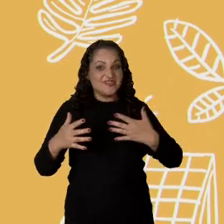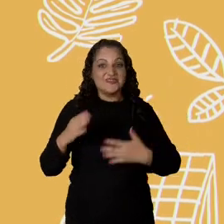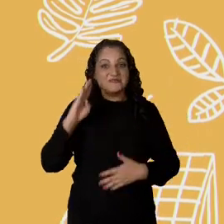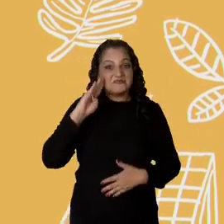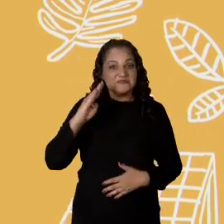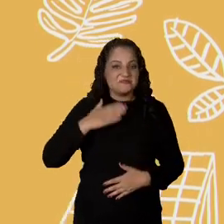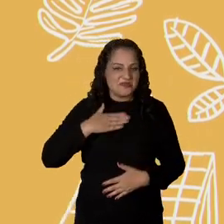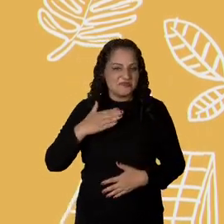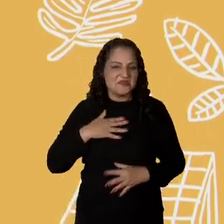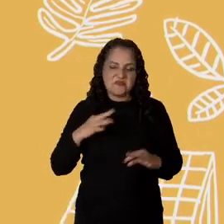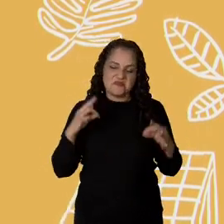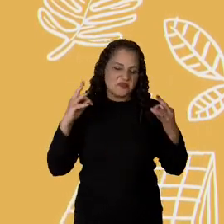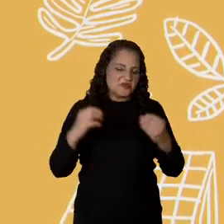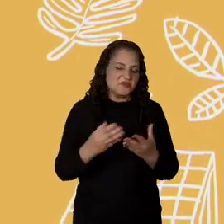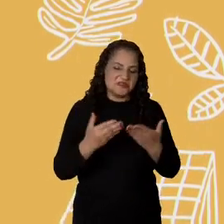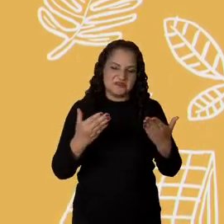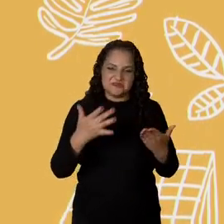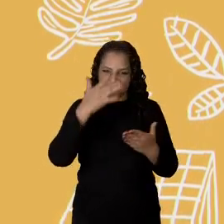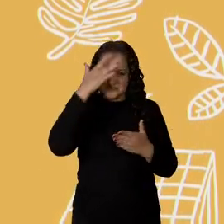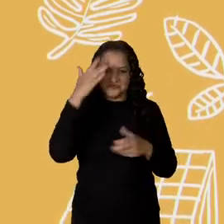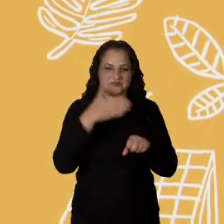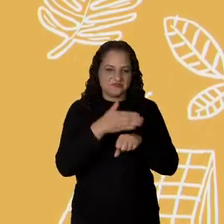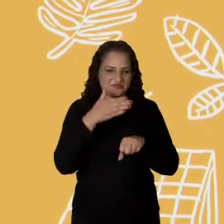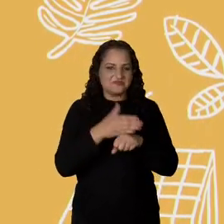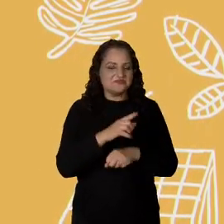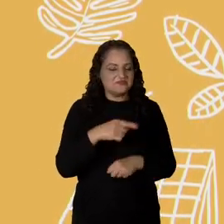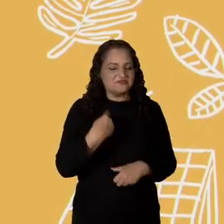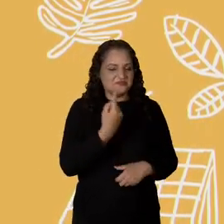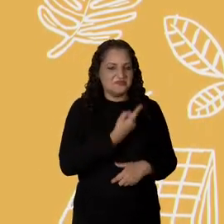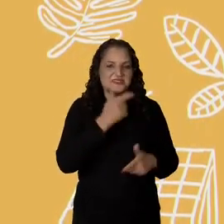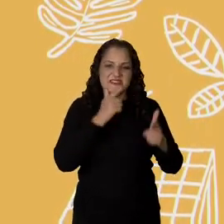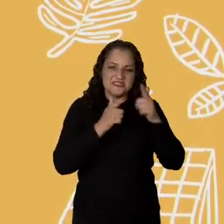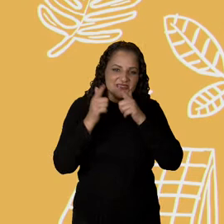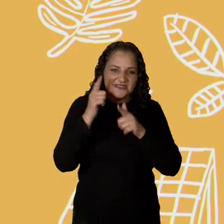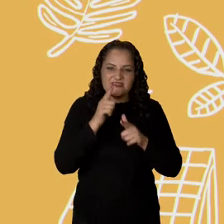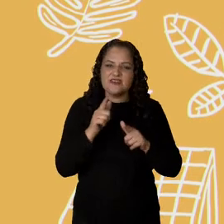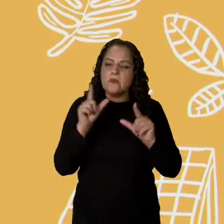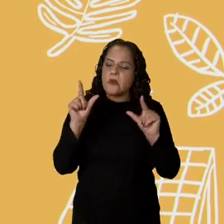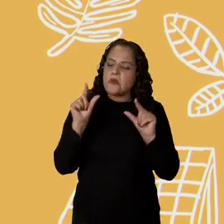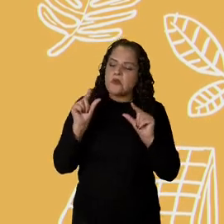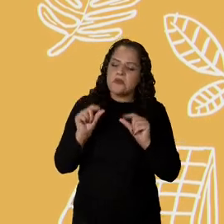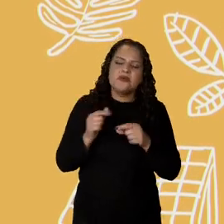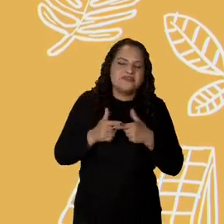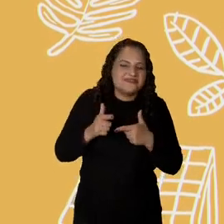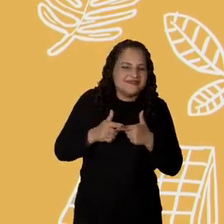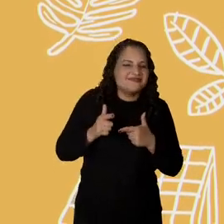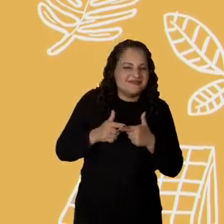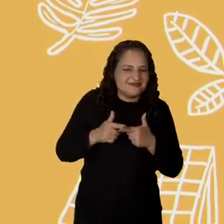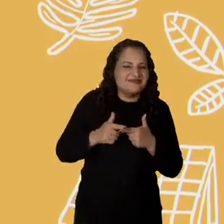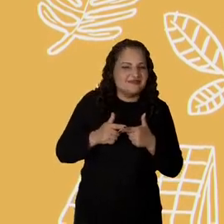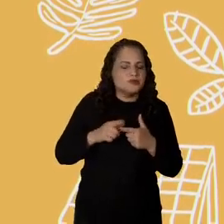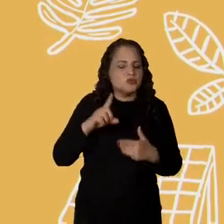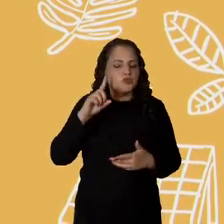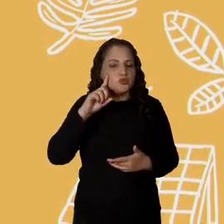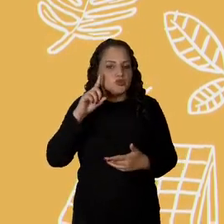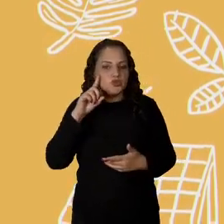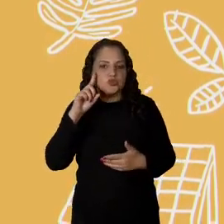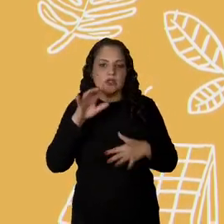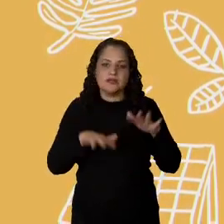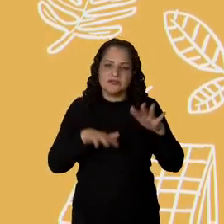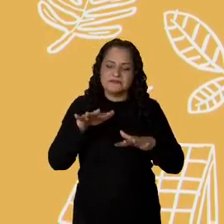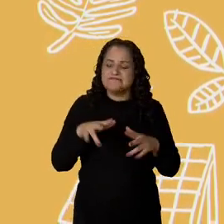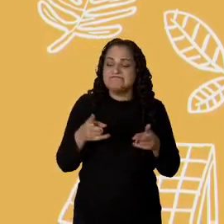só para mim, mas para todo mundo que participa, para a gente conseguir minimizar vários problemas aí que a gente tem no nosso dia a dia e muitas vezes